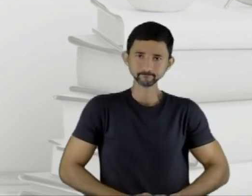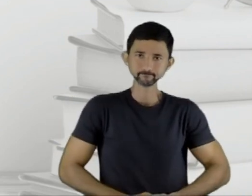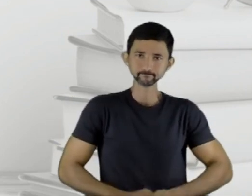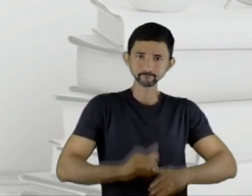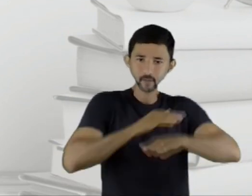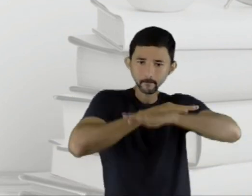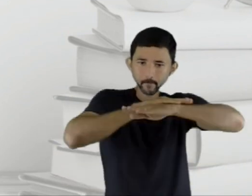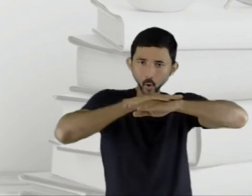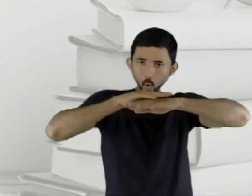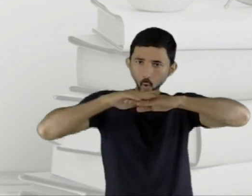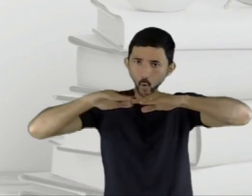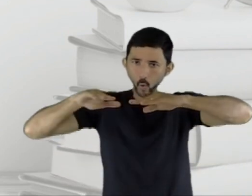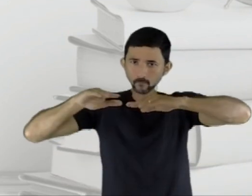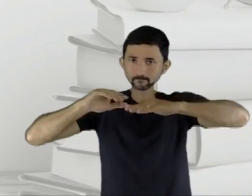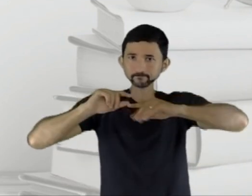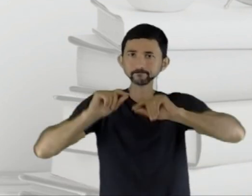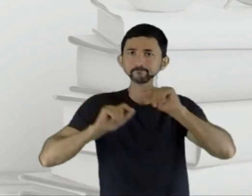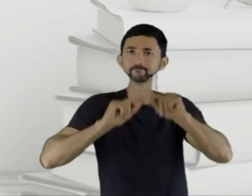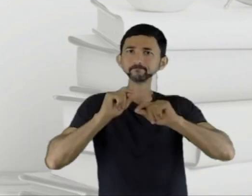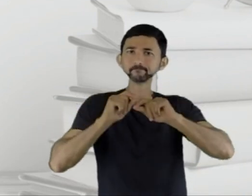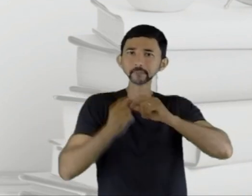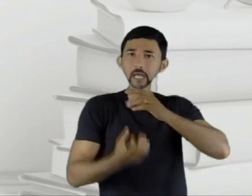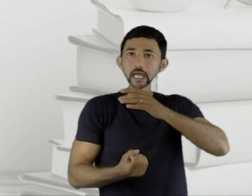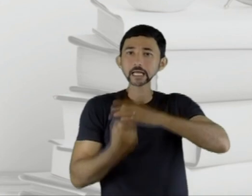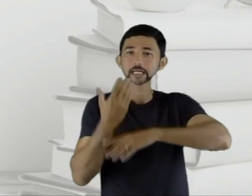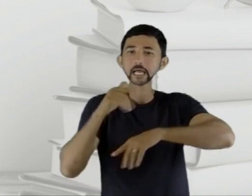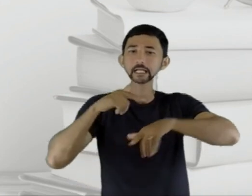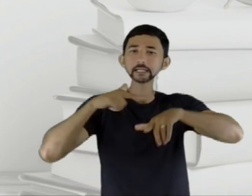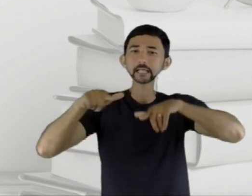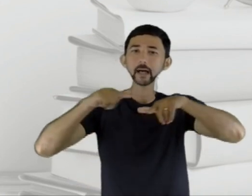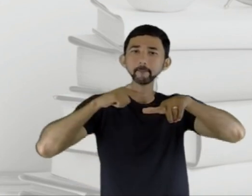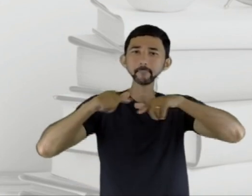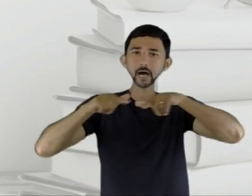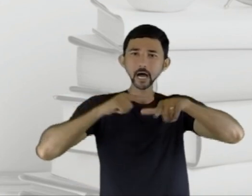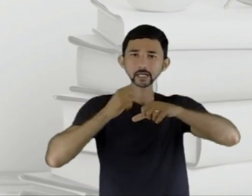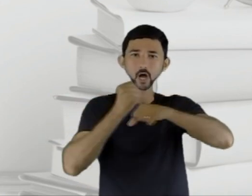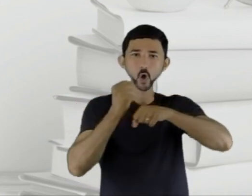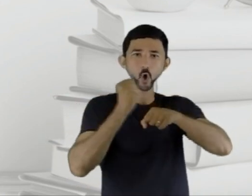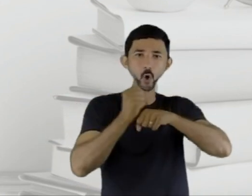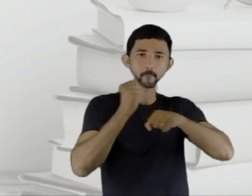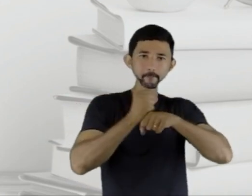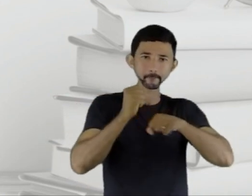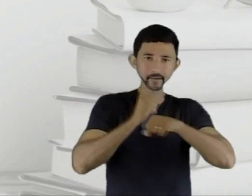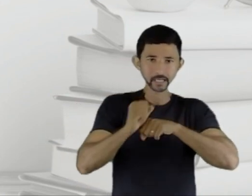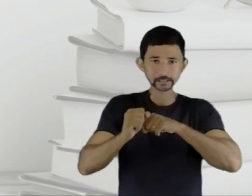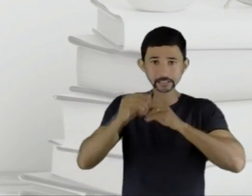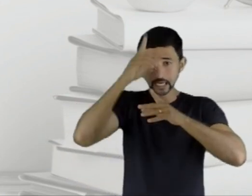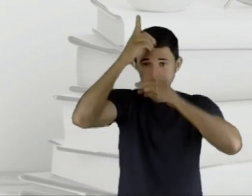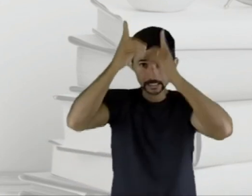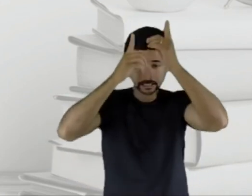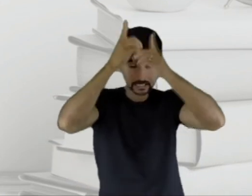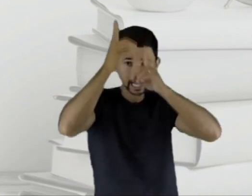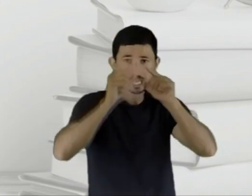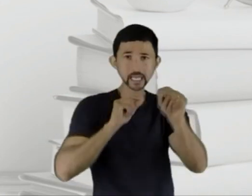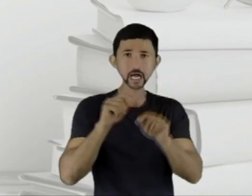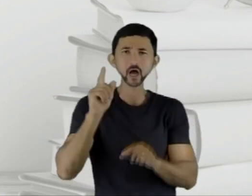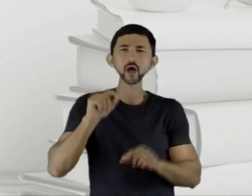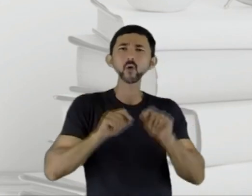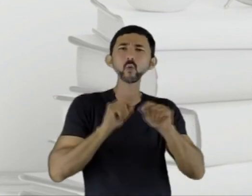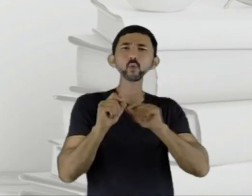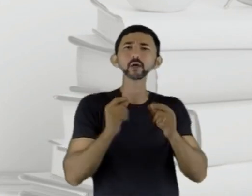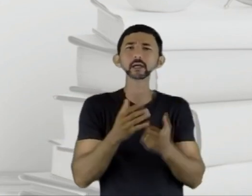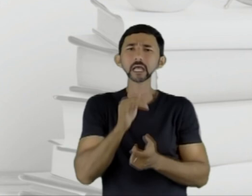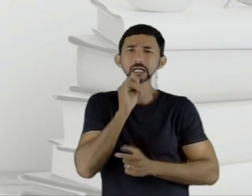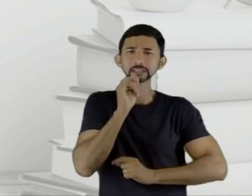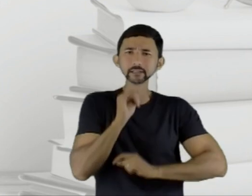E iria criar empregos nessas obras. Então, a ideia dele